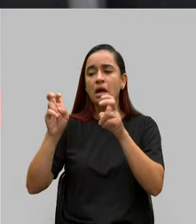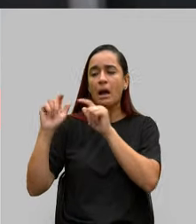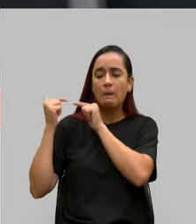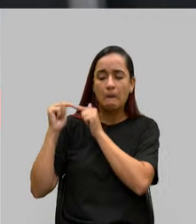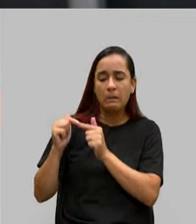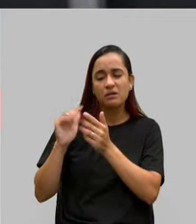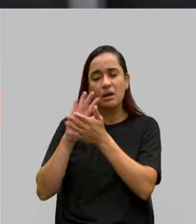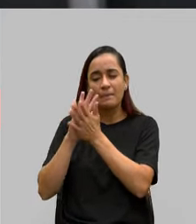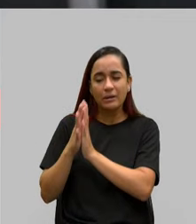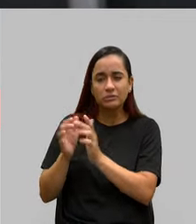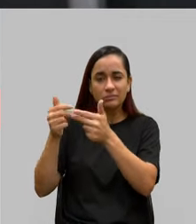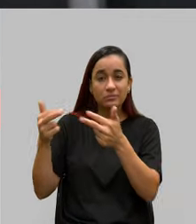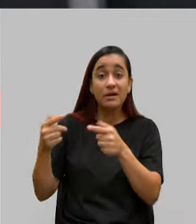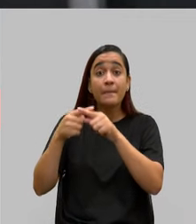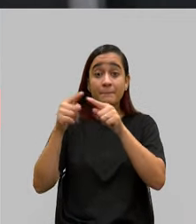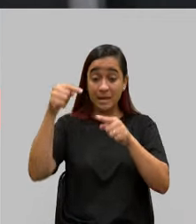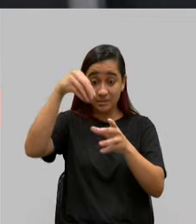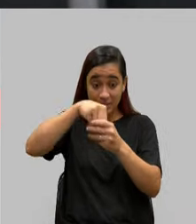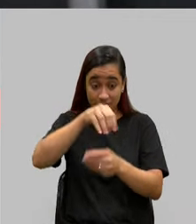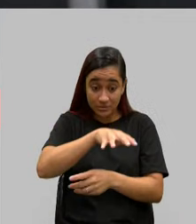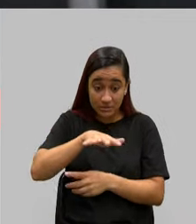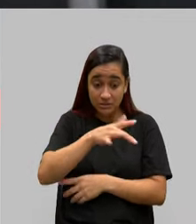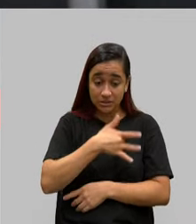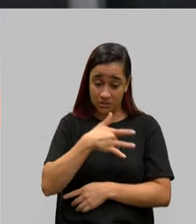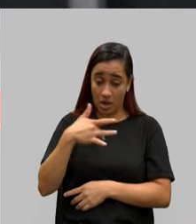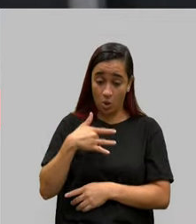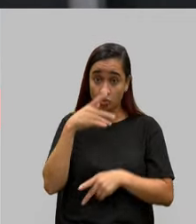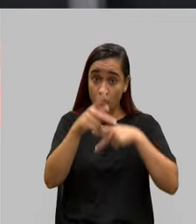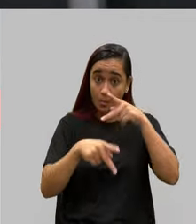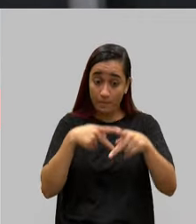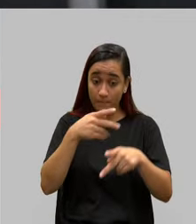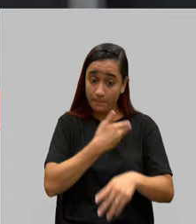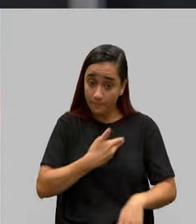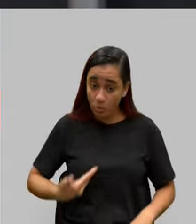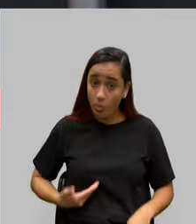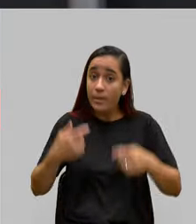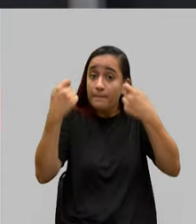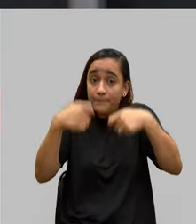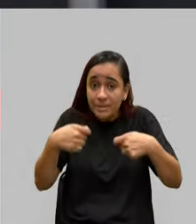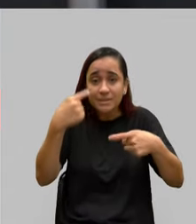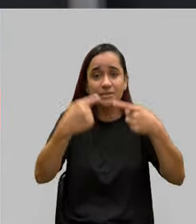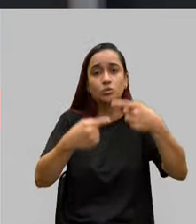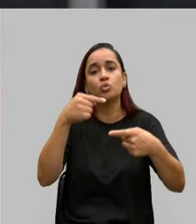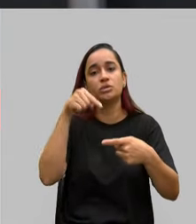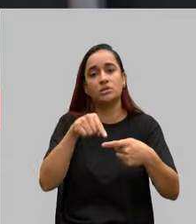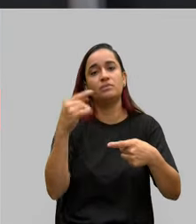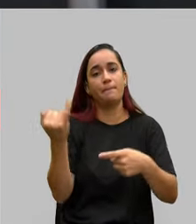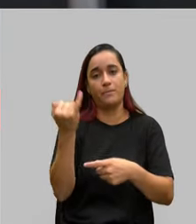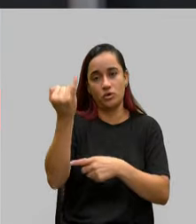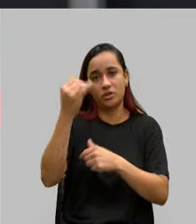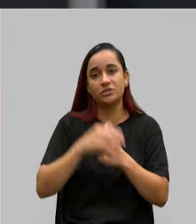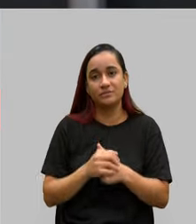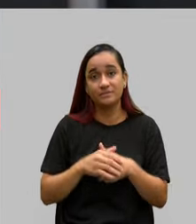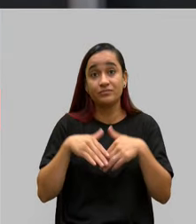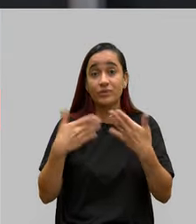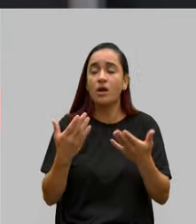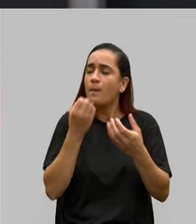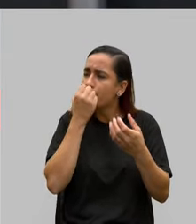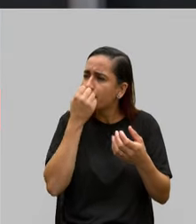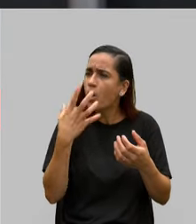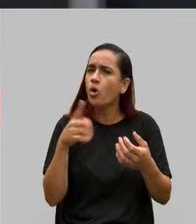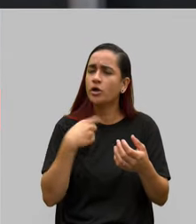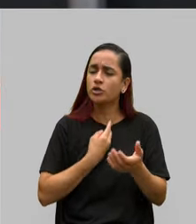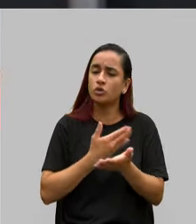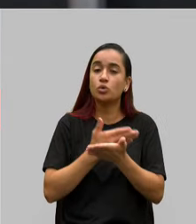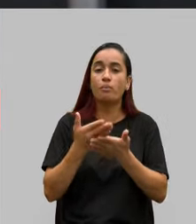pública tratar disso no âmbito da Saúde Pública eh Então esse debate B é importante e Que bom que a gente esteja Começando aqui por